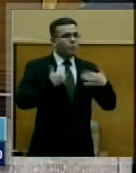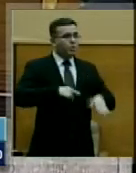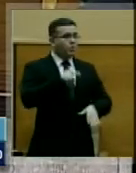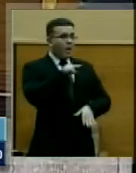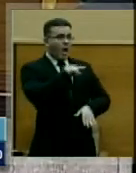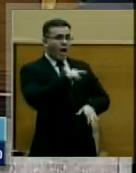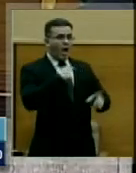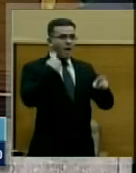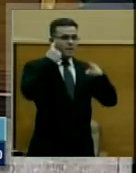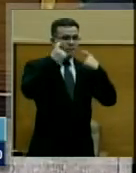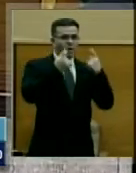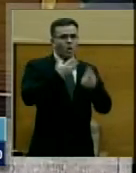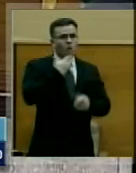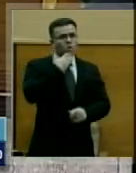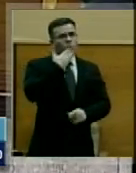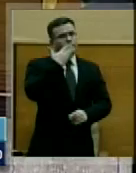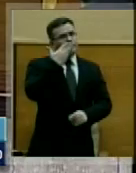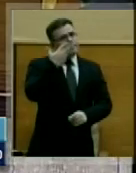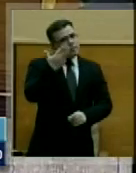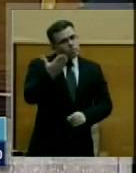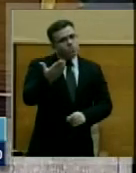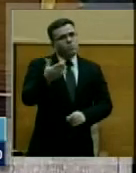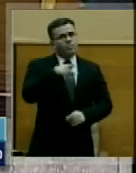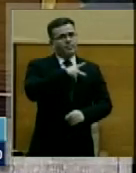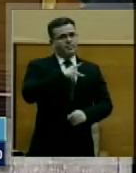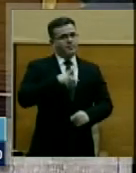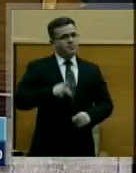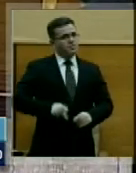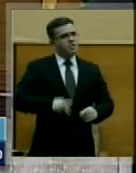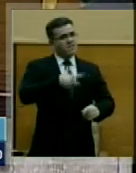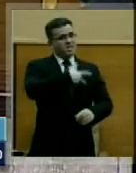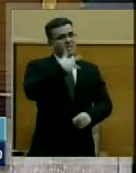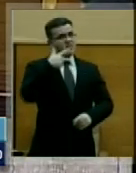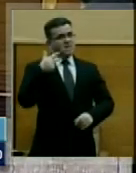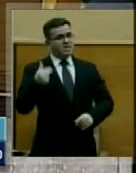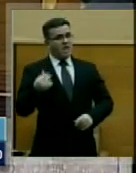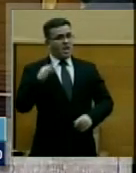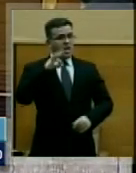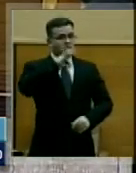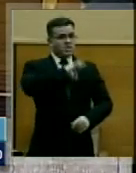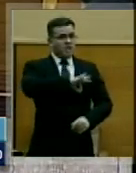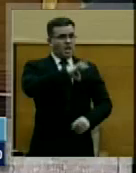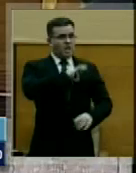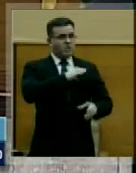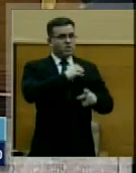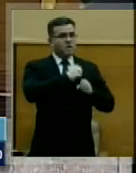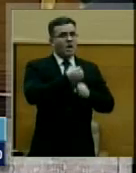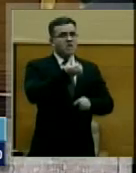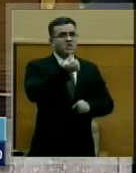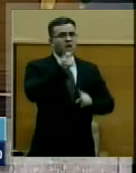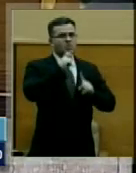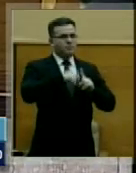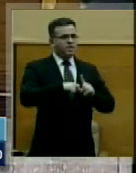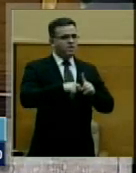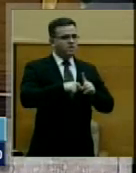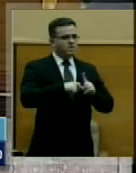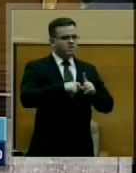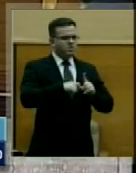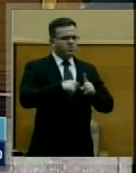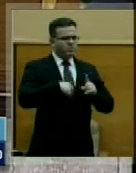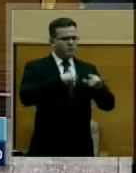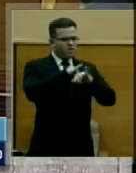de falar com o presidente da FEComércio para que fosse mantido esse benefício por 6 meses. Por que é que eu estou pontuando isso